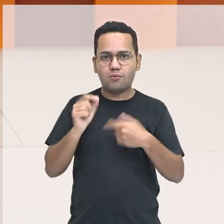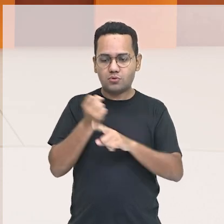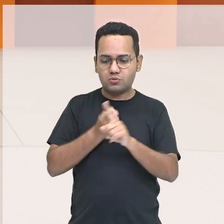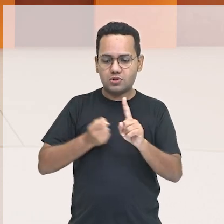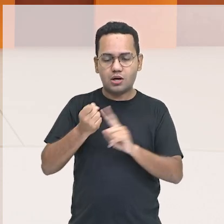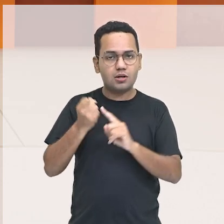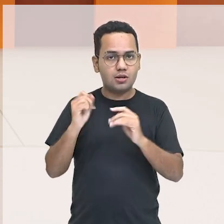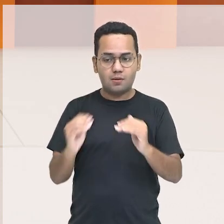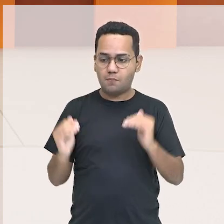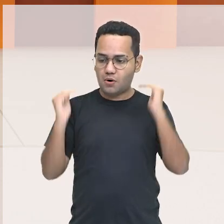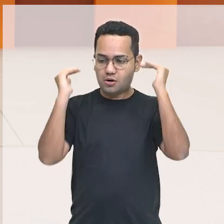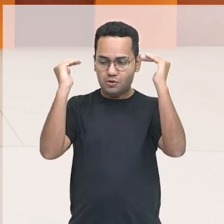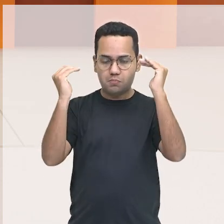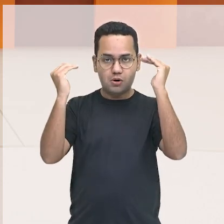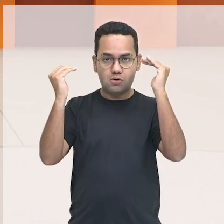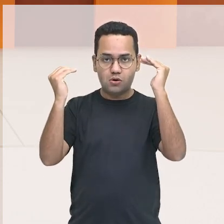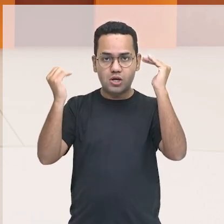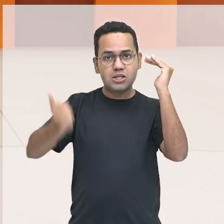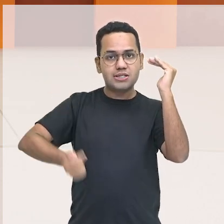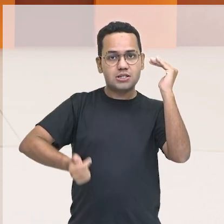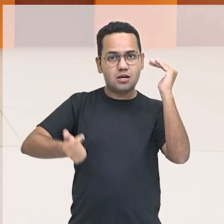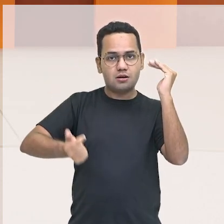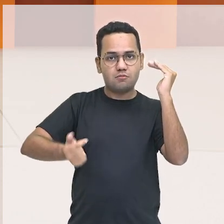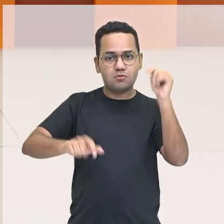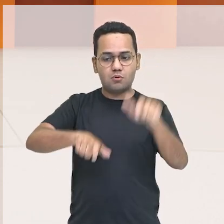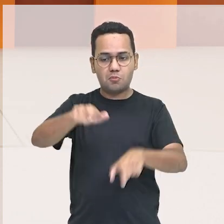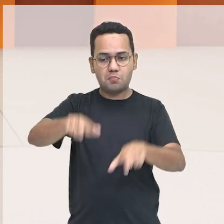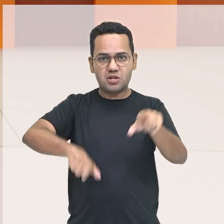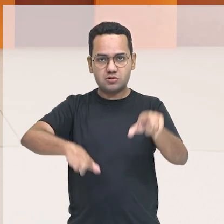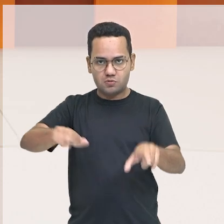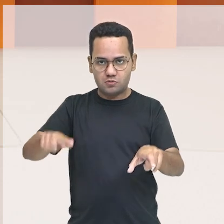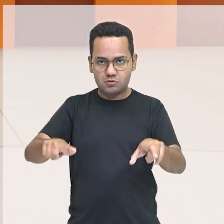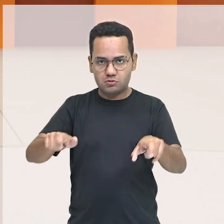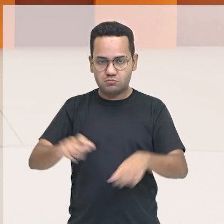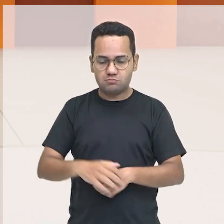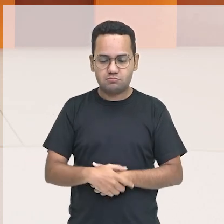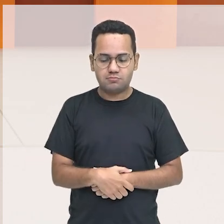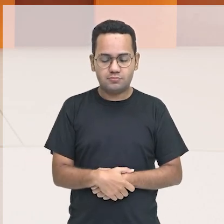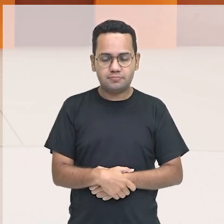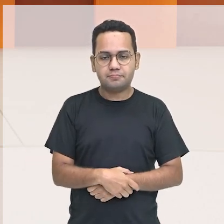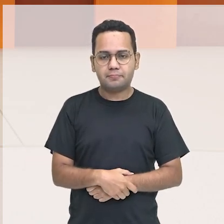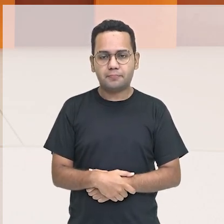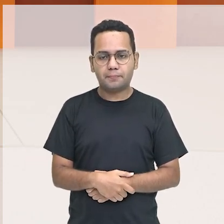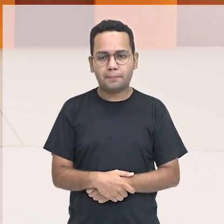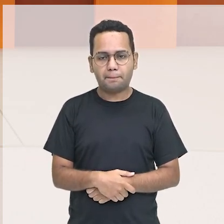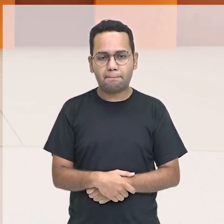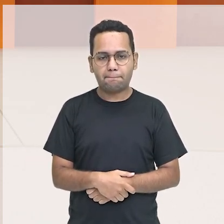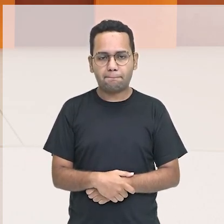né, o Durkheim pensa dessa maneira, então ele chama então, aí da harmonia funcional. Então,